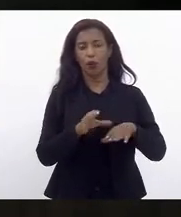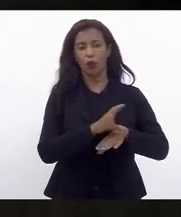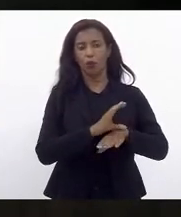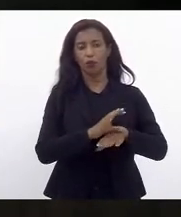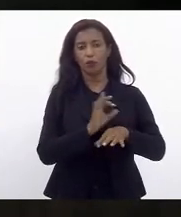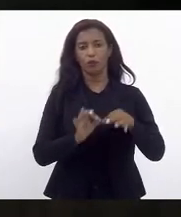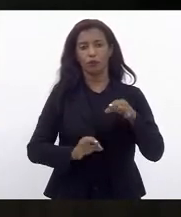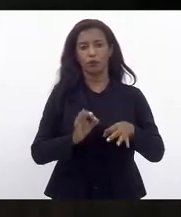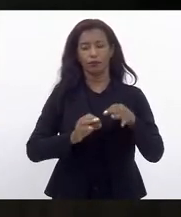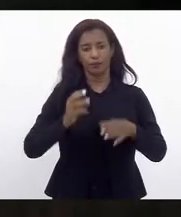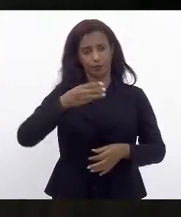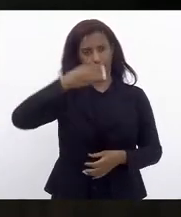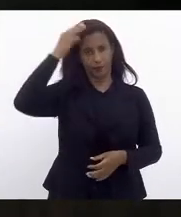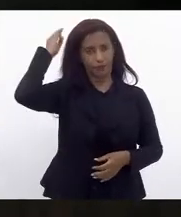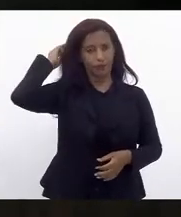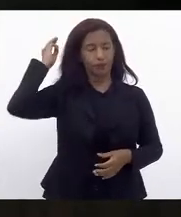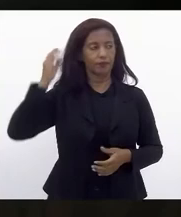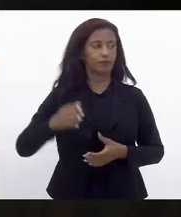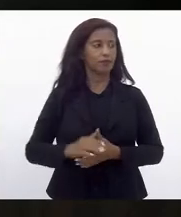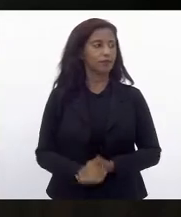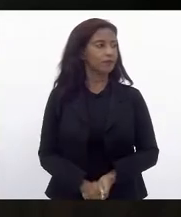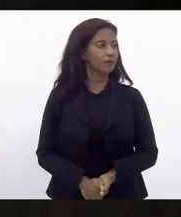Justiça, deputado Márcio Pacheco.